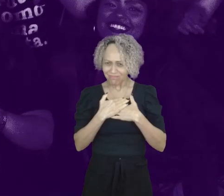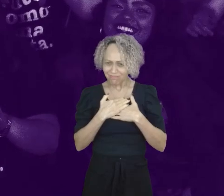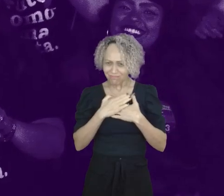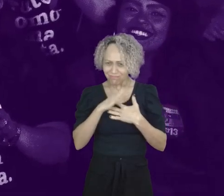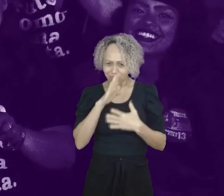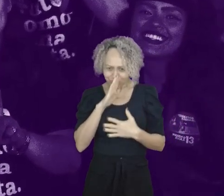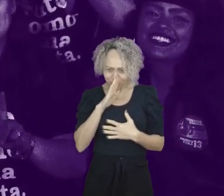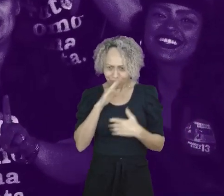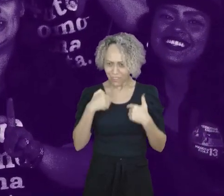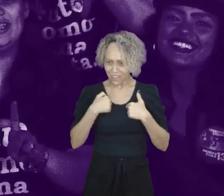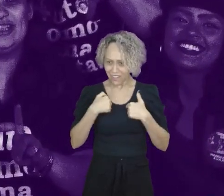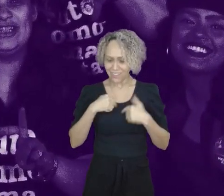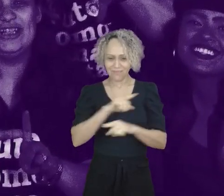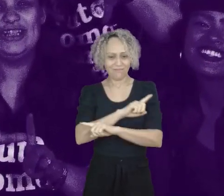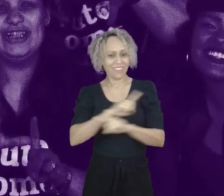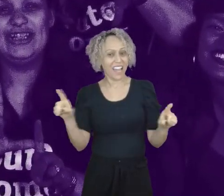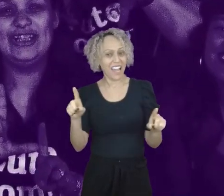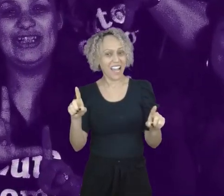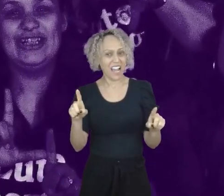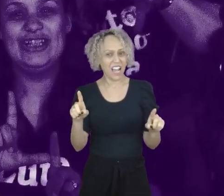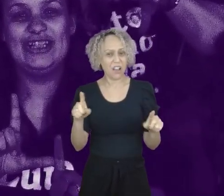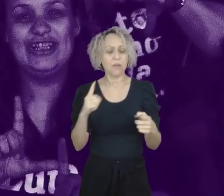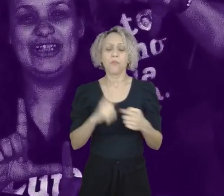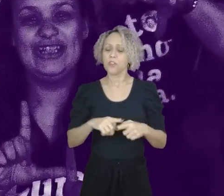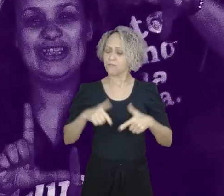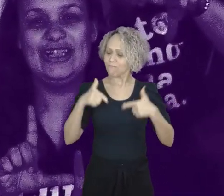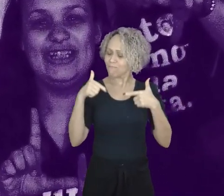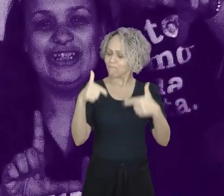Ninguém vai me impedir de cantar e lutar.